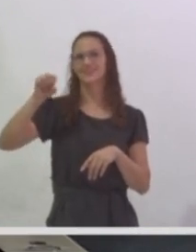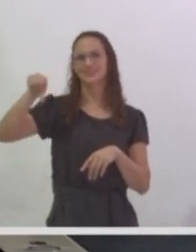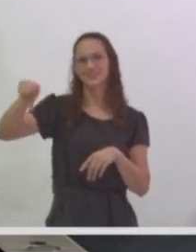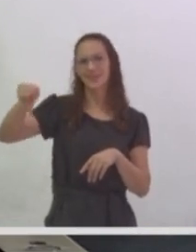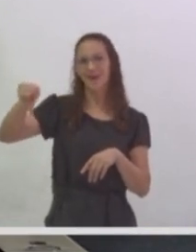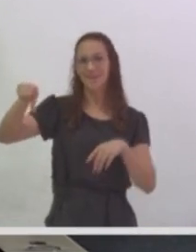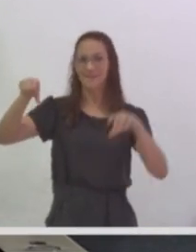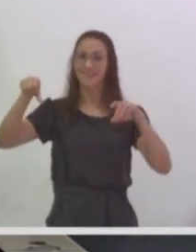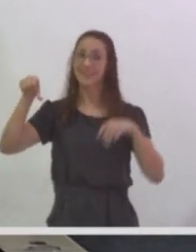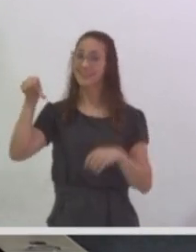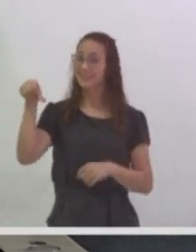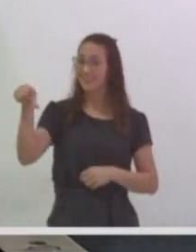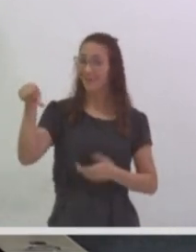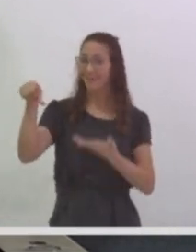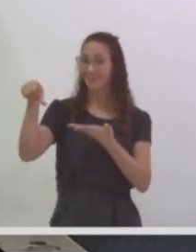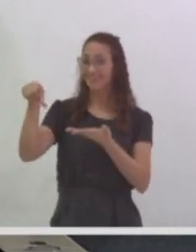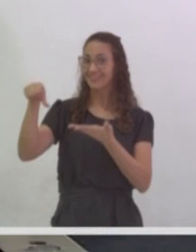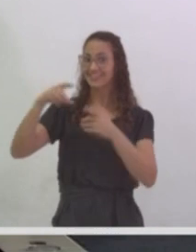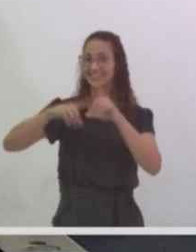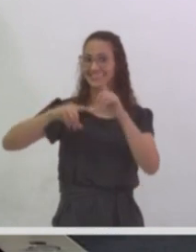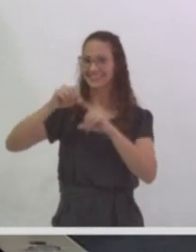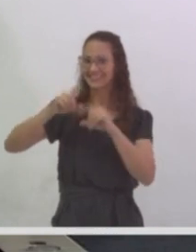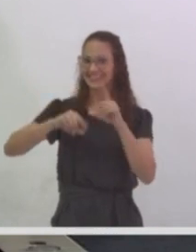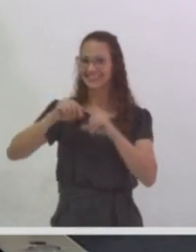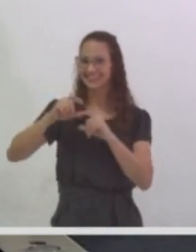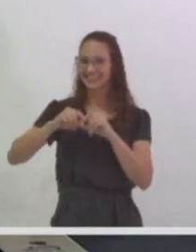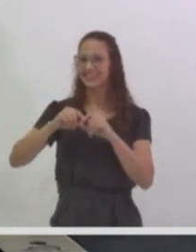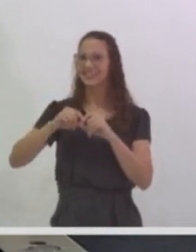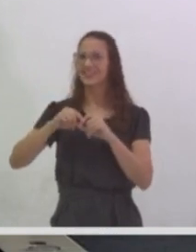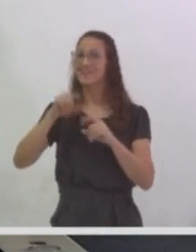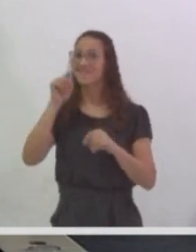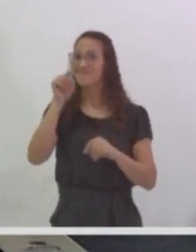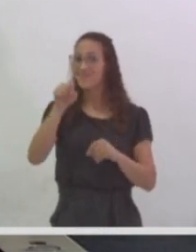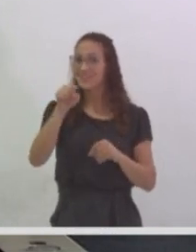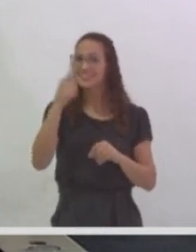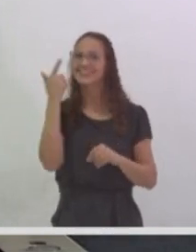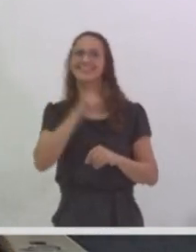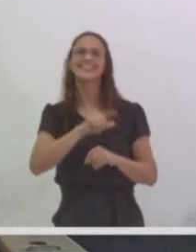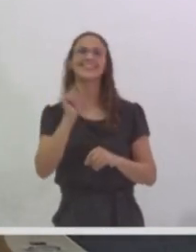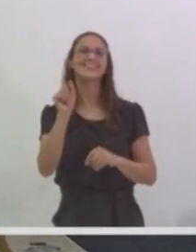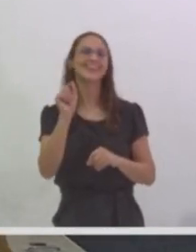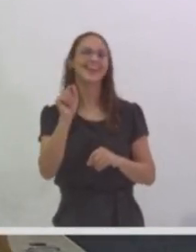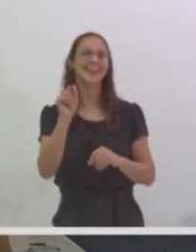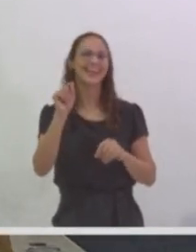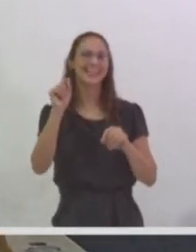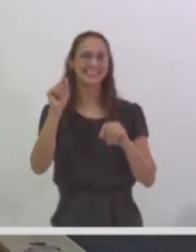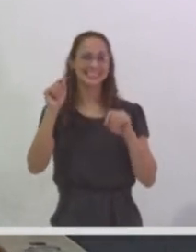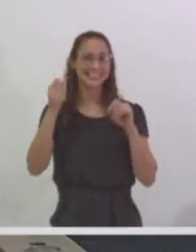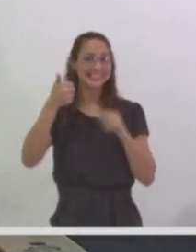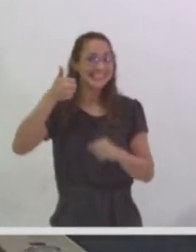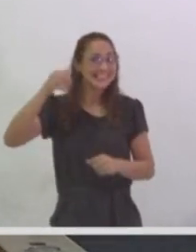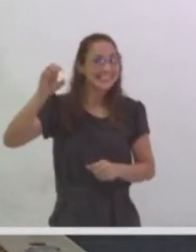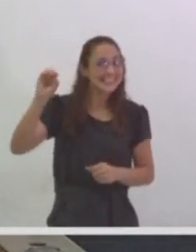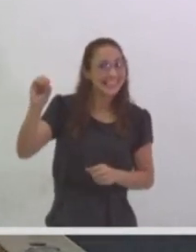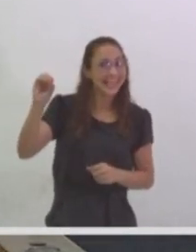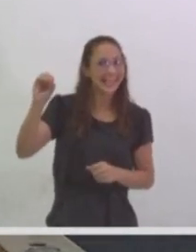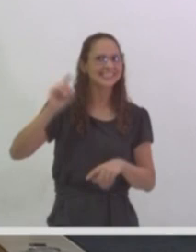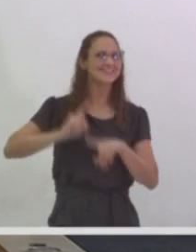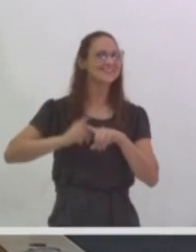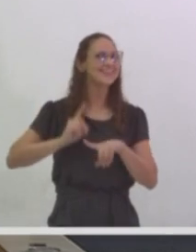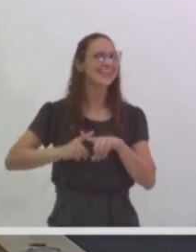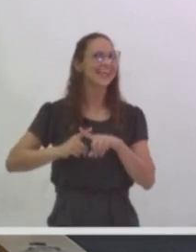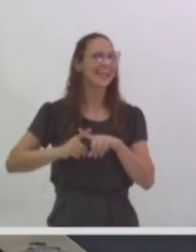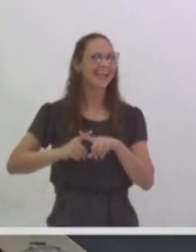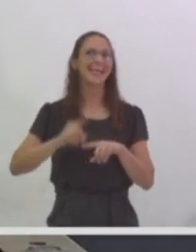1, 2, 3, 4, 5, 6, 7, 8, 9. Conseguimos 9 estrelinhas, mas você vai conseguir 10. Sabe por quê? Porque eu vou deixar para você uma atividade